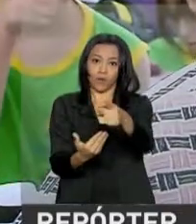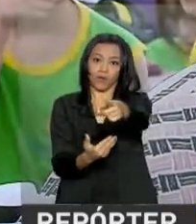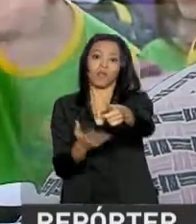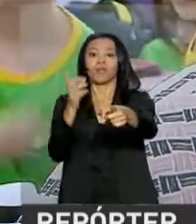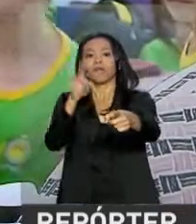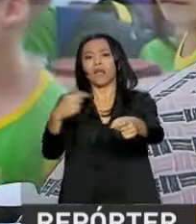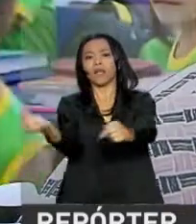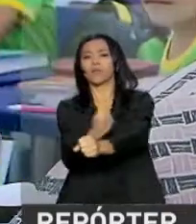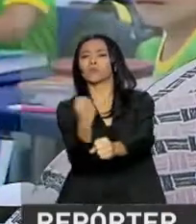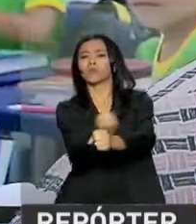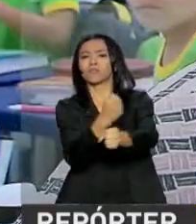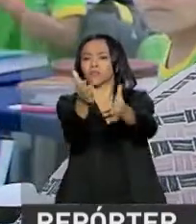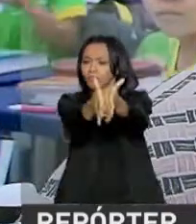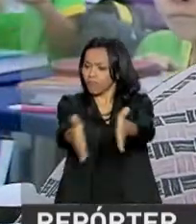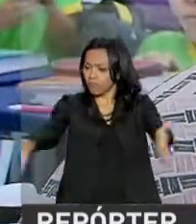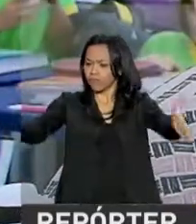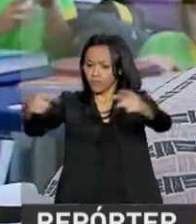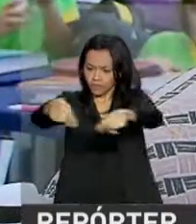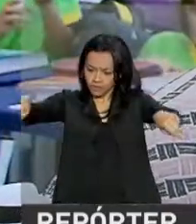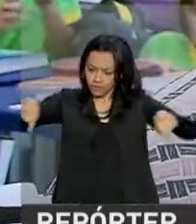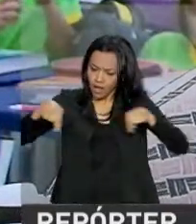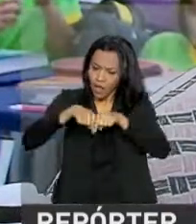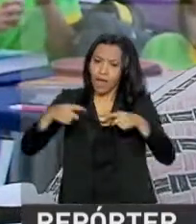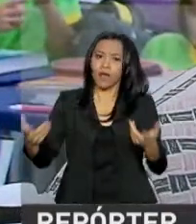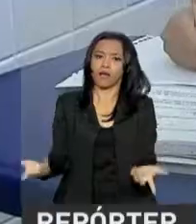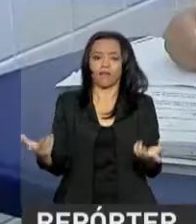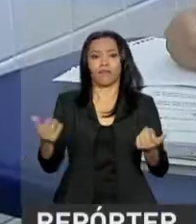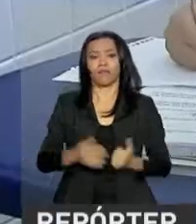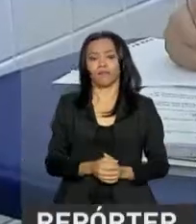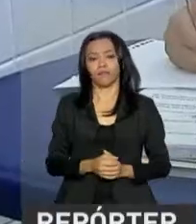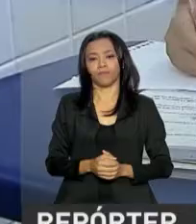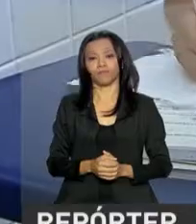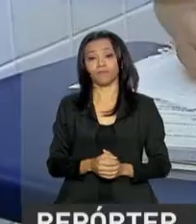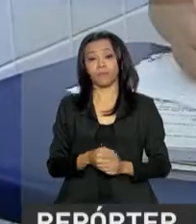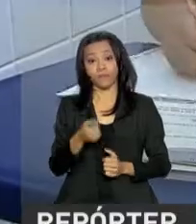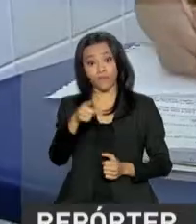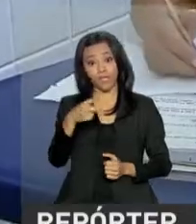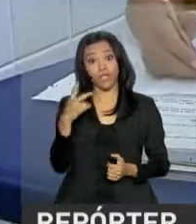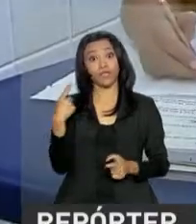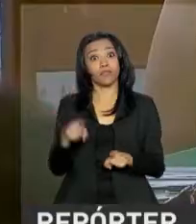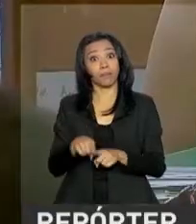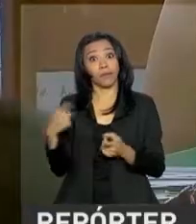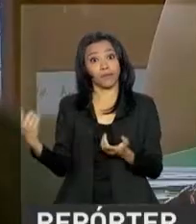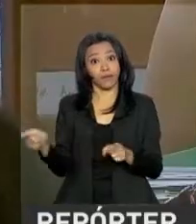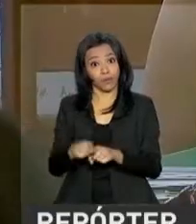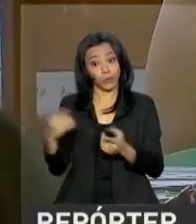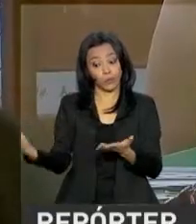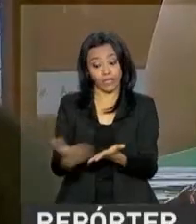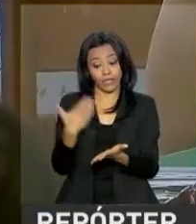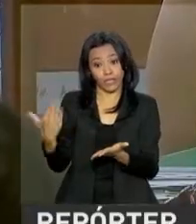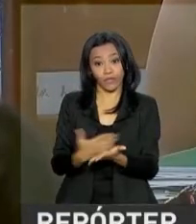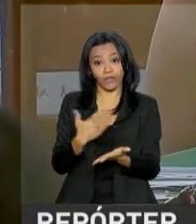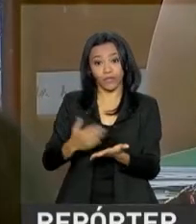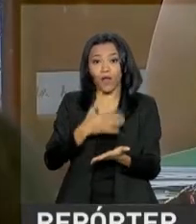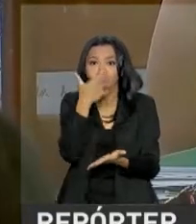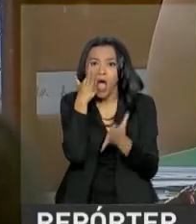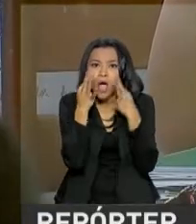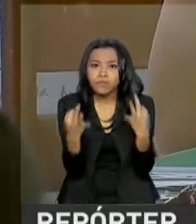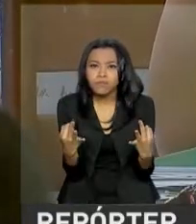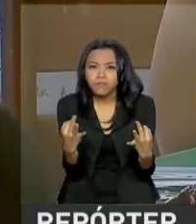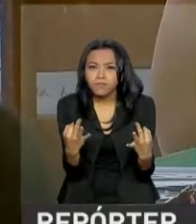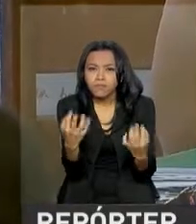ampliação de salas, né, para que nós acolhamos eles também. De olho no livro, E nas instruções da professora, os filhos